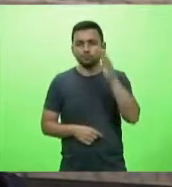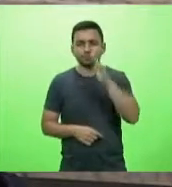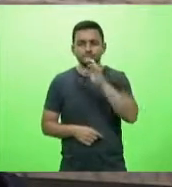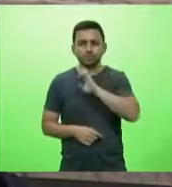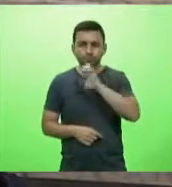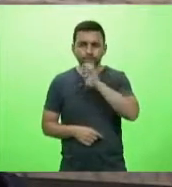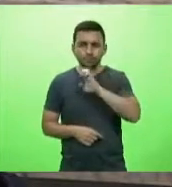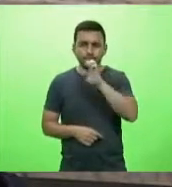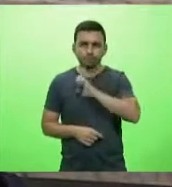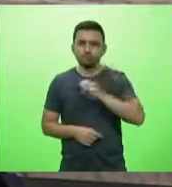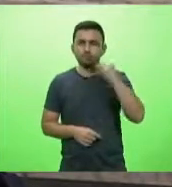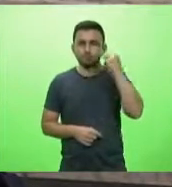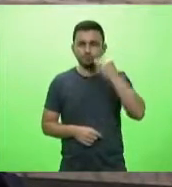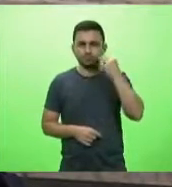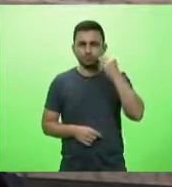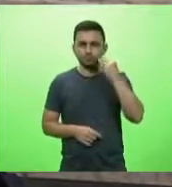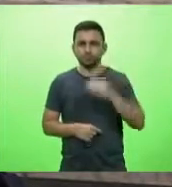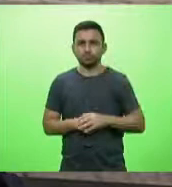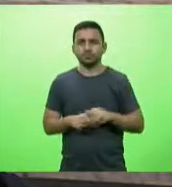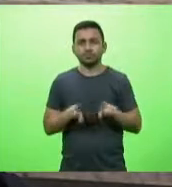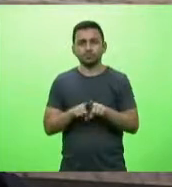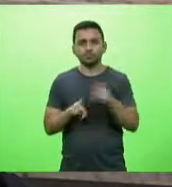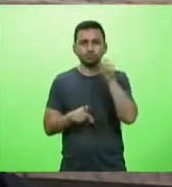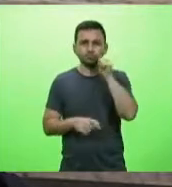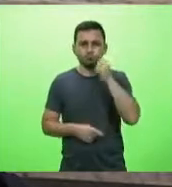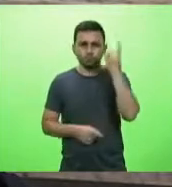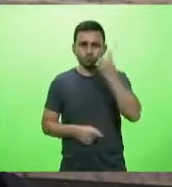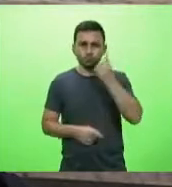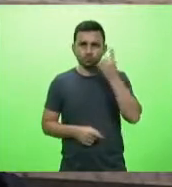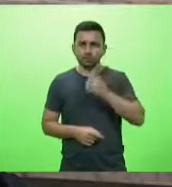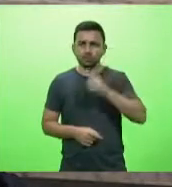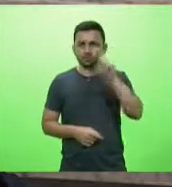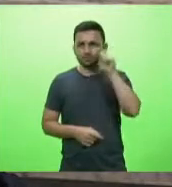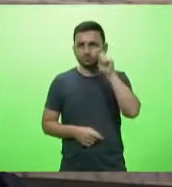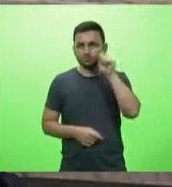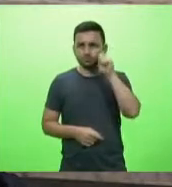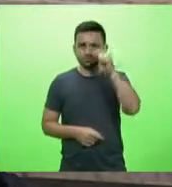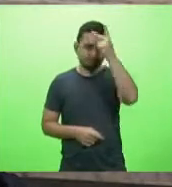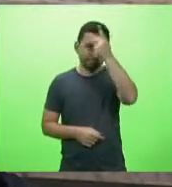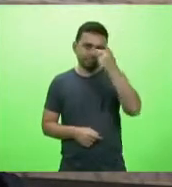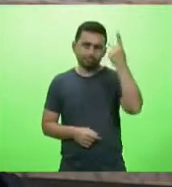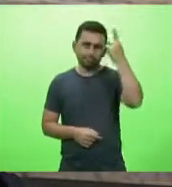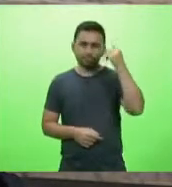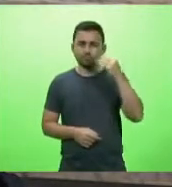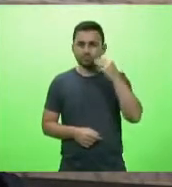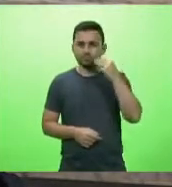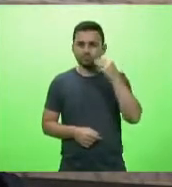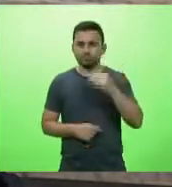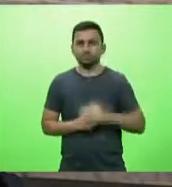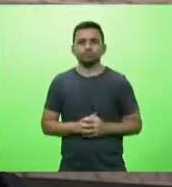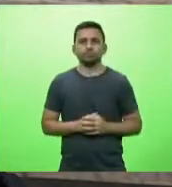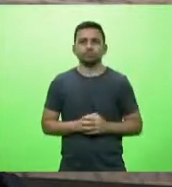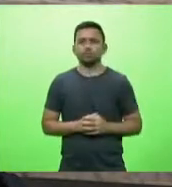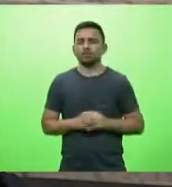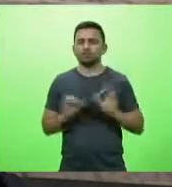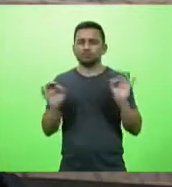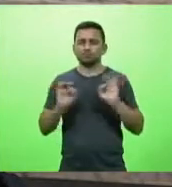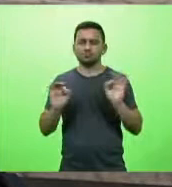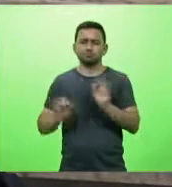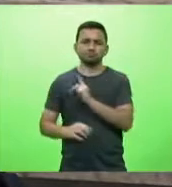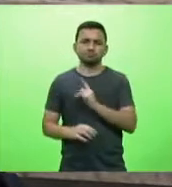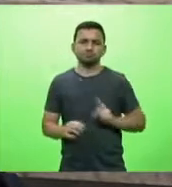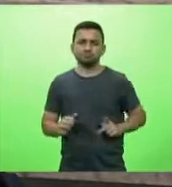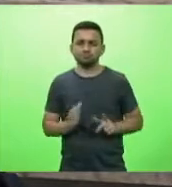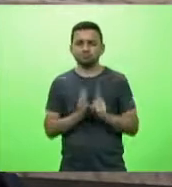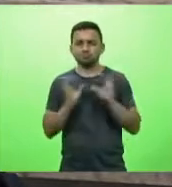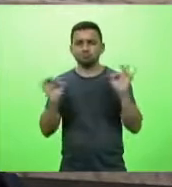Márcio Machado, bem como as senhoras deputadas Ada de Luca, Paulinha e Marlene Fenley. Nada mais havendo, o senhor presidente, antes de encerrar a